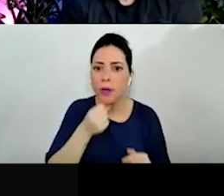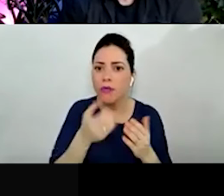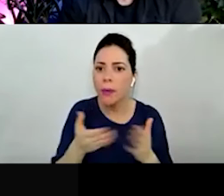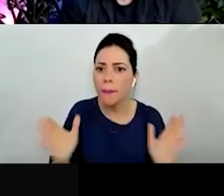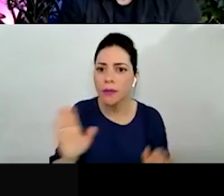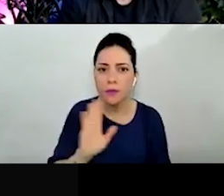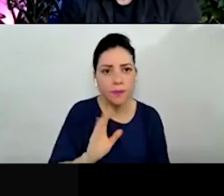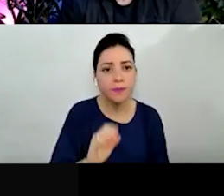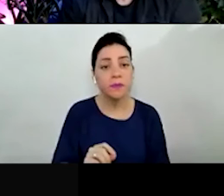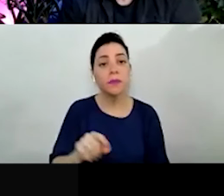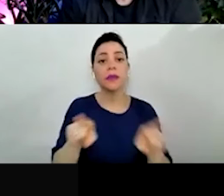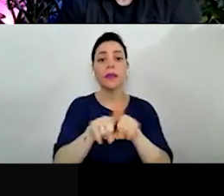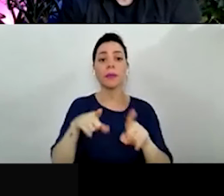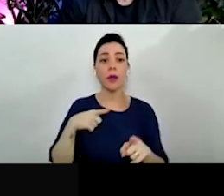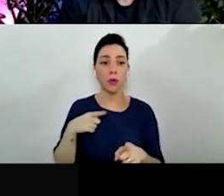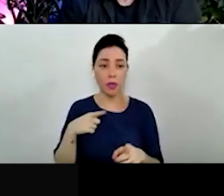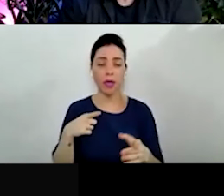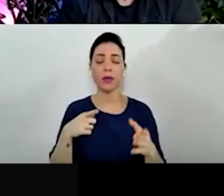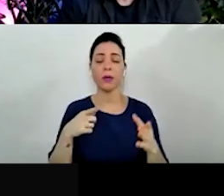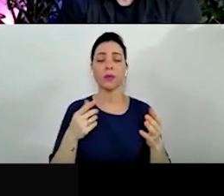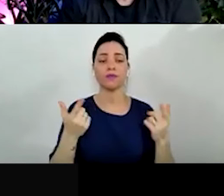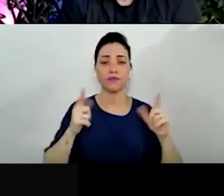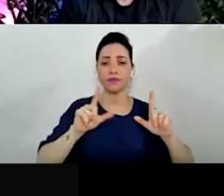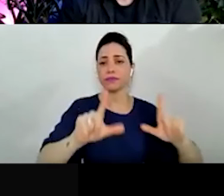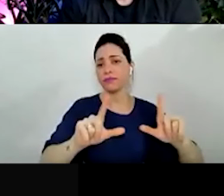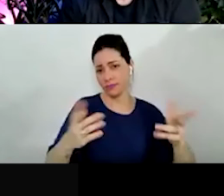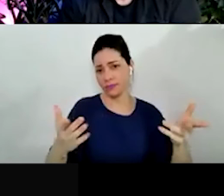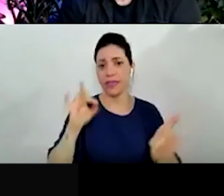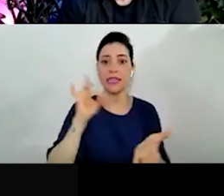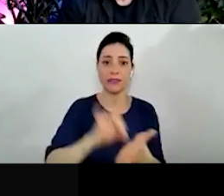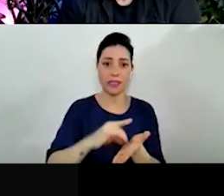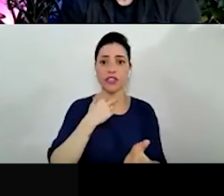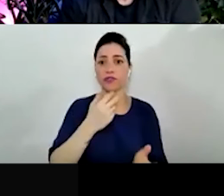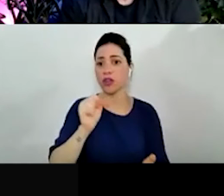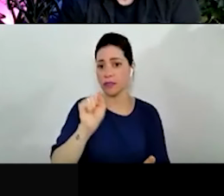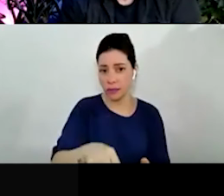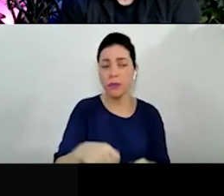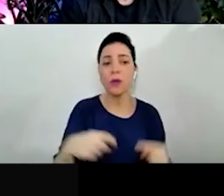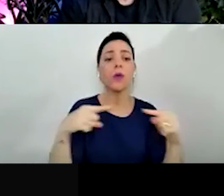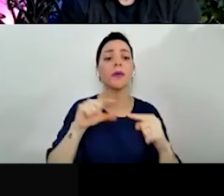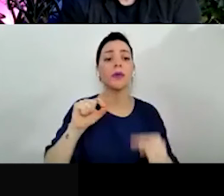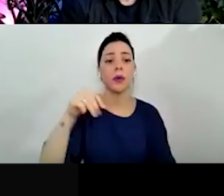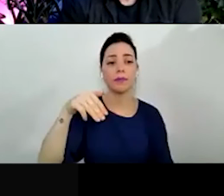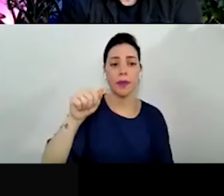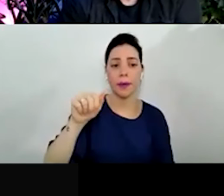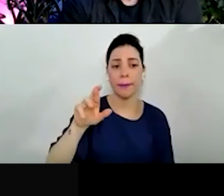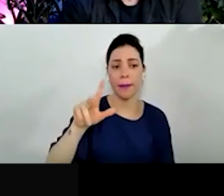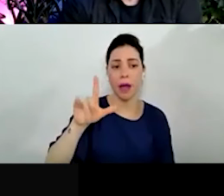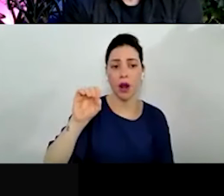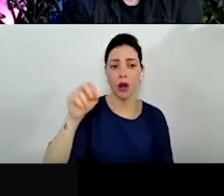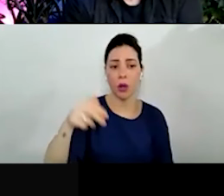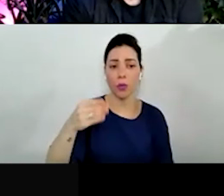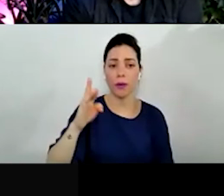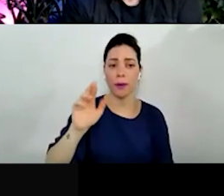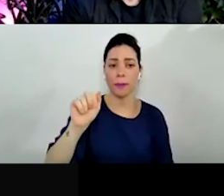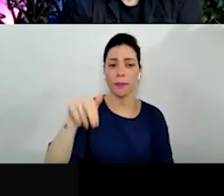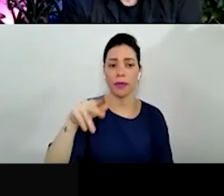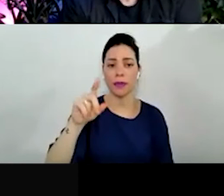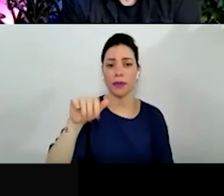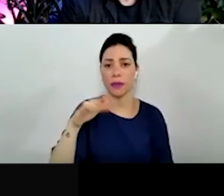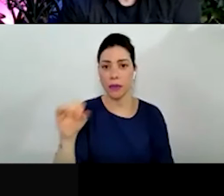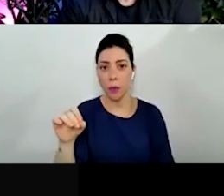e aí eu trouxe uma voz aqui uma uma voz da verdade sim do Marlon Brandão de Souza que é um amigo meu